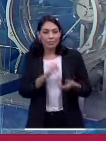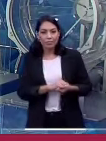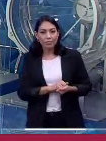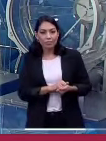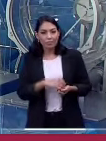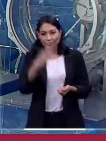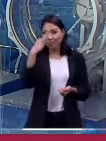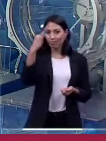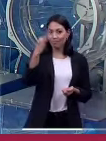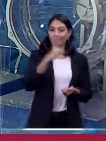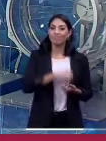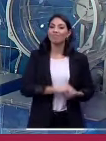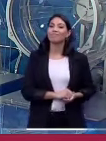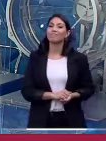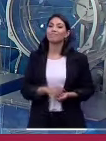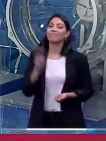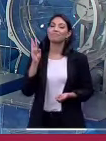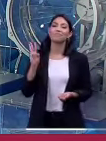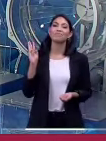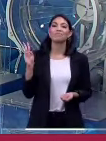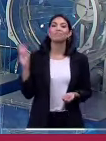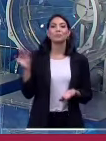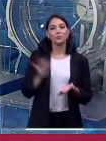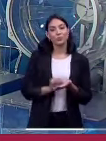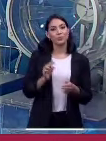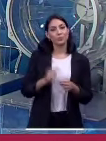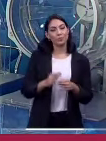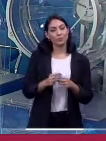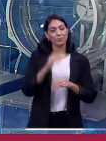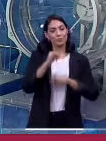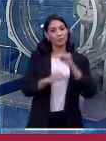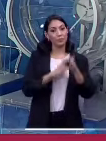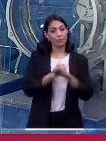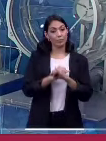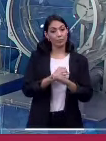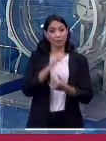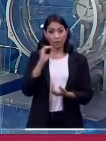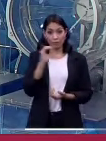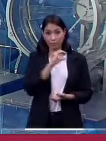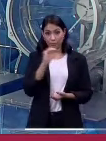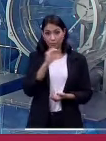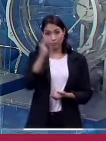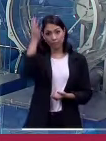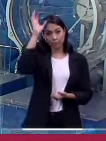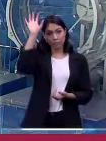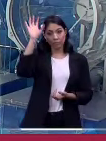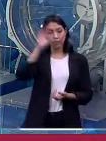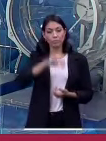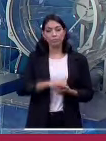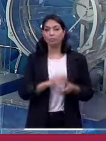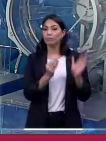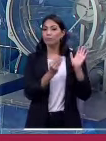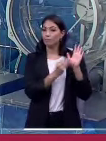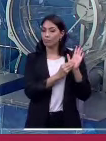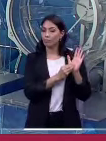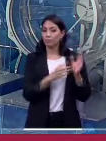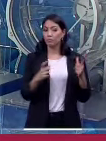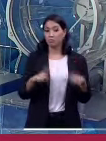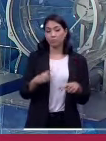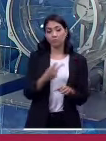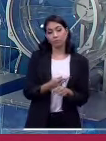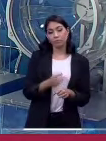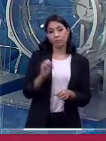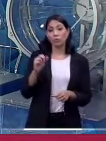esperava? Fique atenta, fique atento à página da Caixa na internet, porque logo após a apuração, você poderá saber